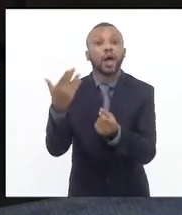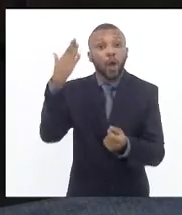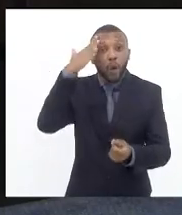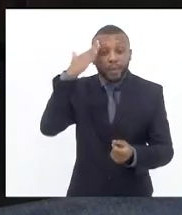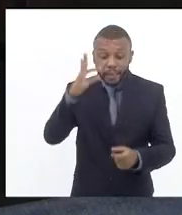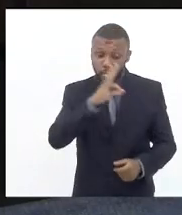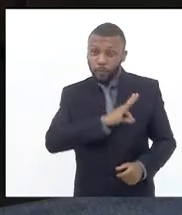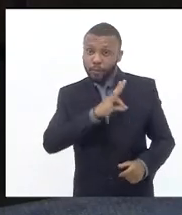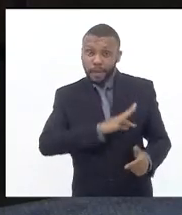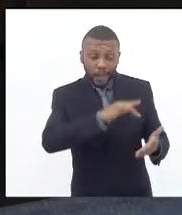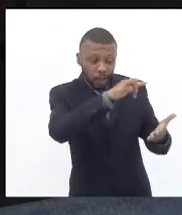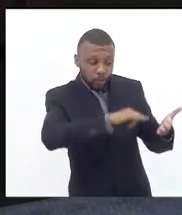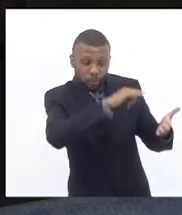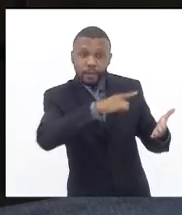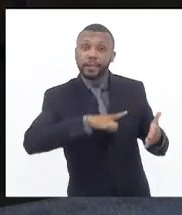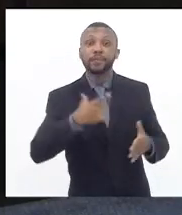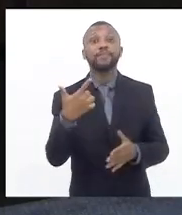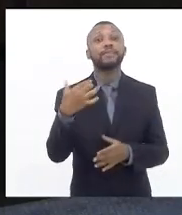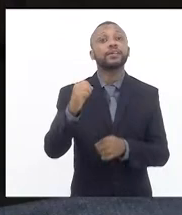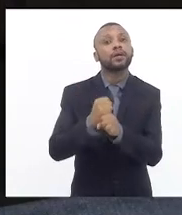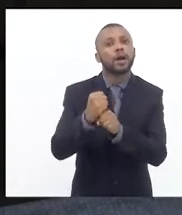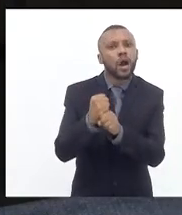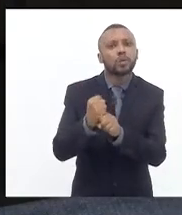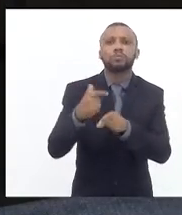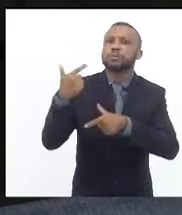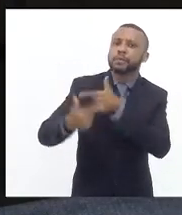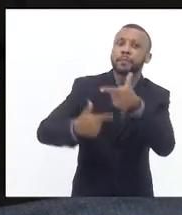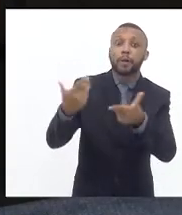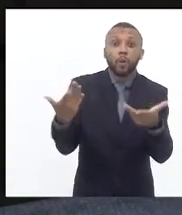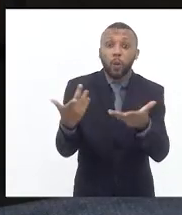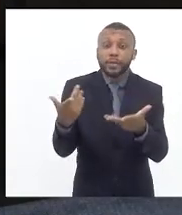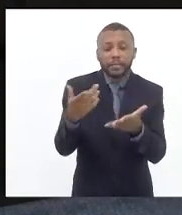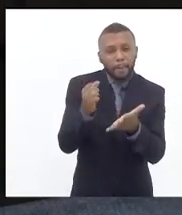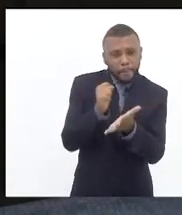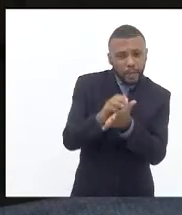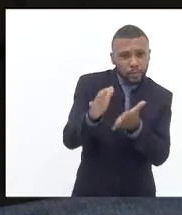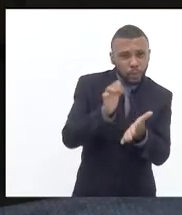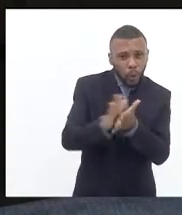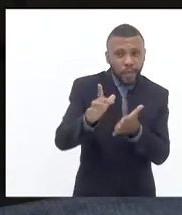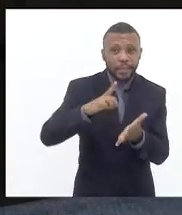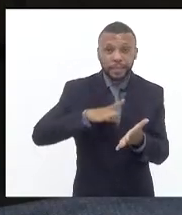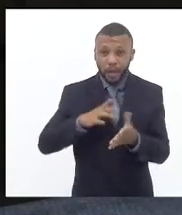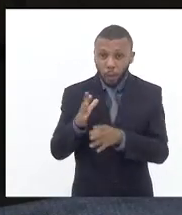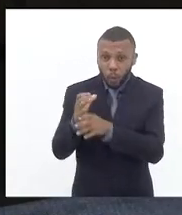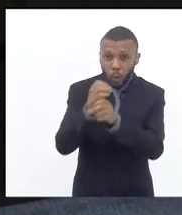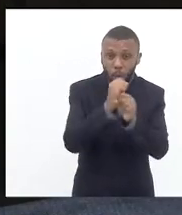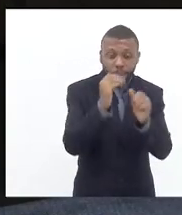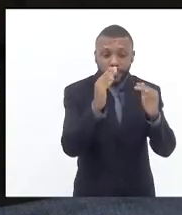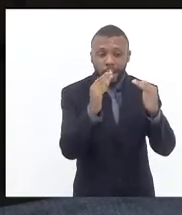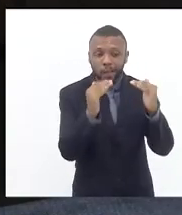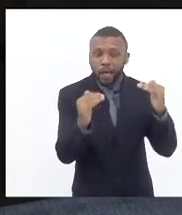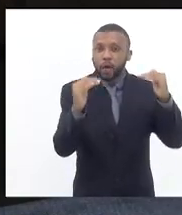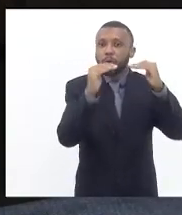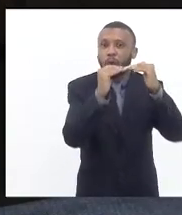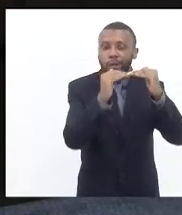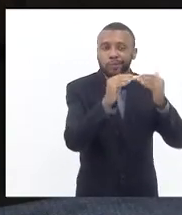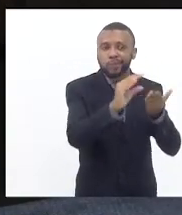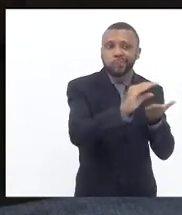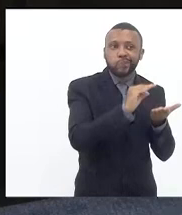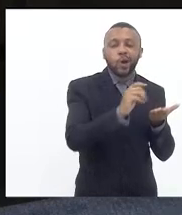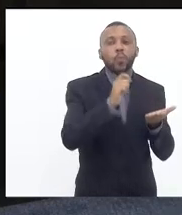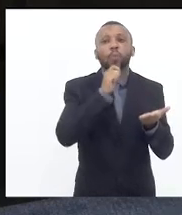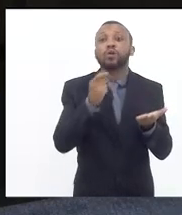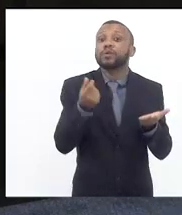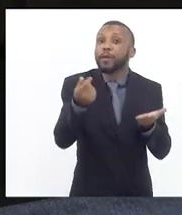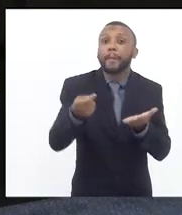vencimento Eu tenho 20 anos de serviço público Hoje a minha despesa tá batendo na minha receita eu não tô tendo dinheiro para pagar as minhas